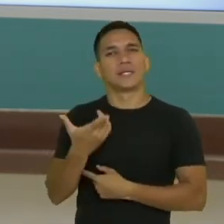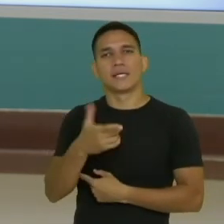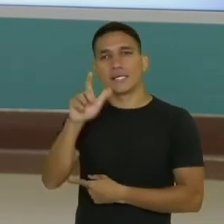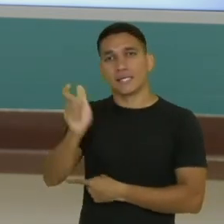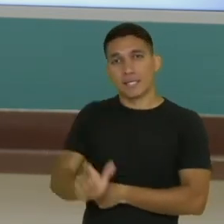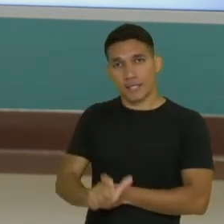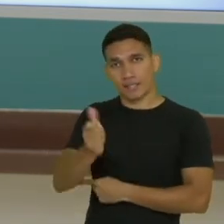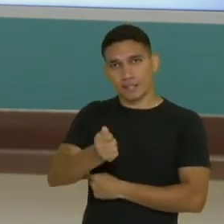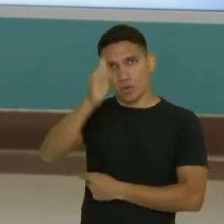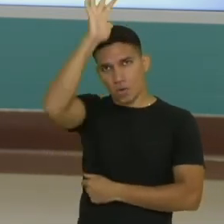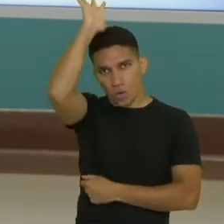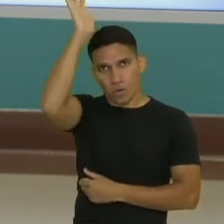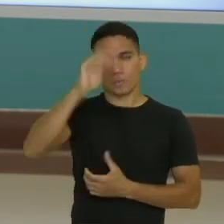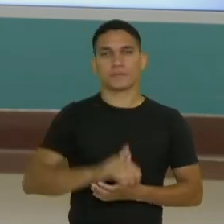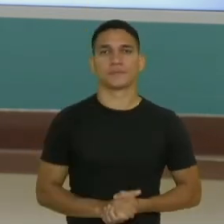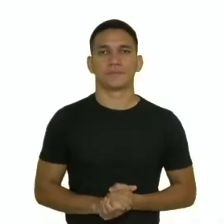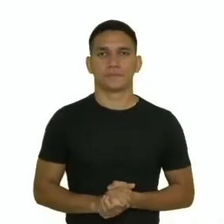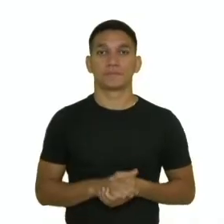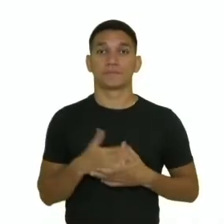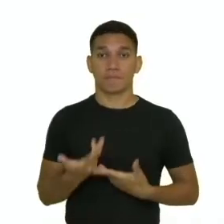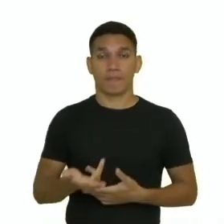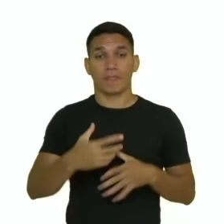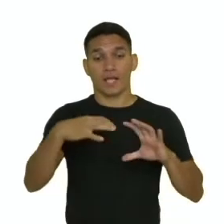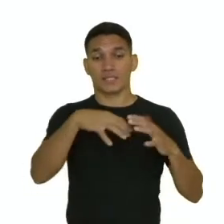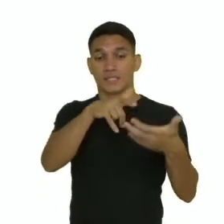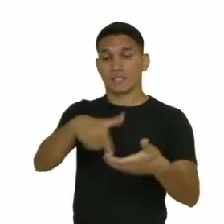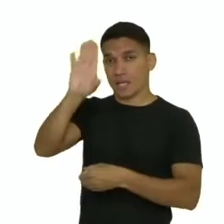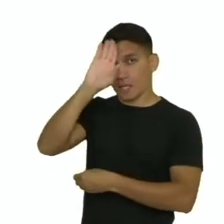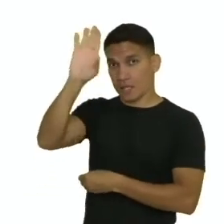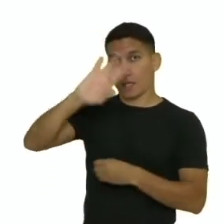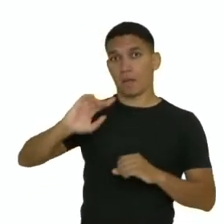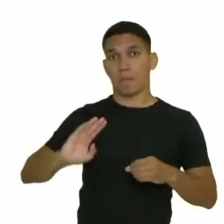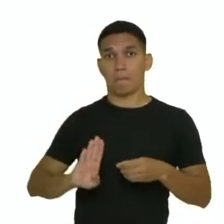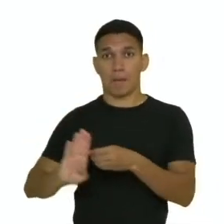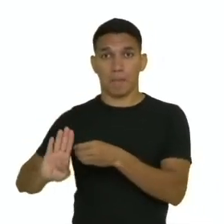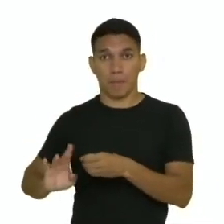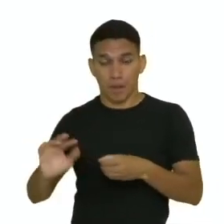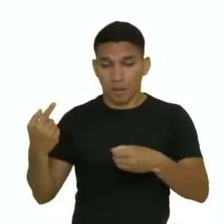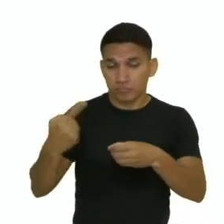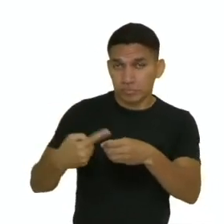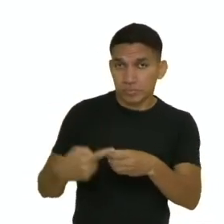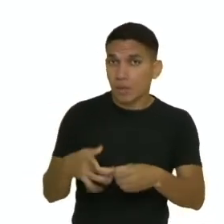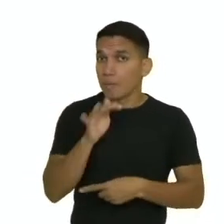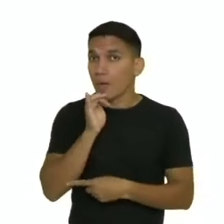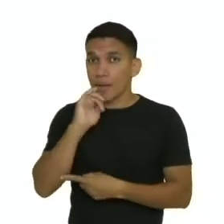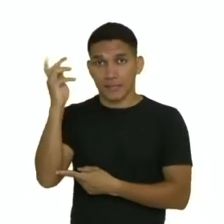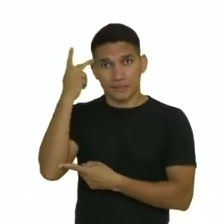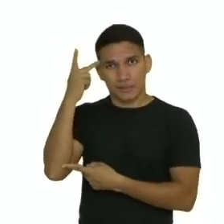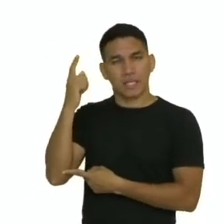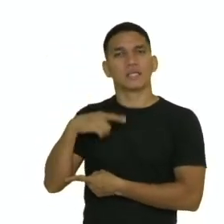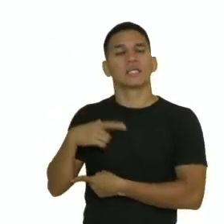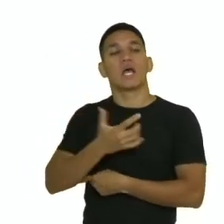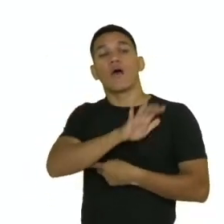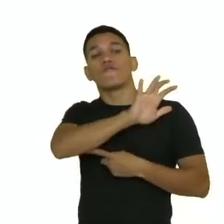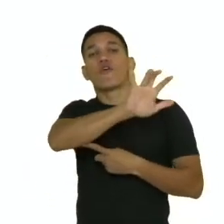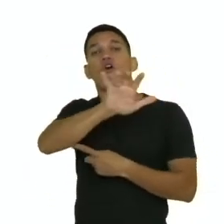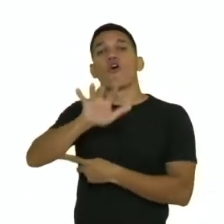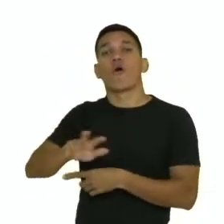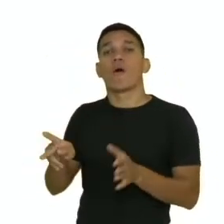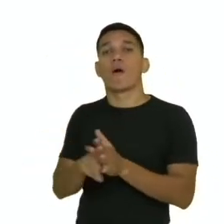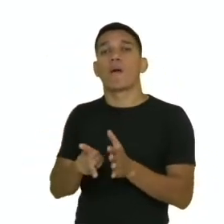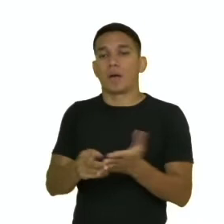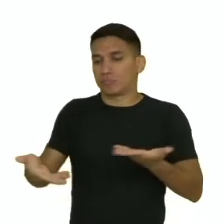Itália. Nessas cidades globais, a cidade de São Paulo, por exemplo, exerce uma grande influência nos